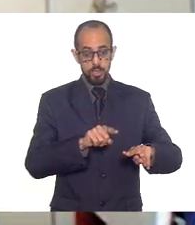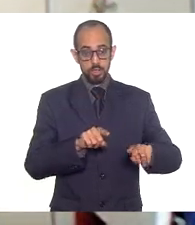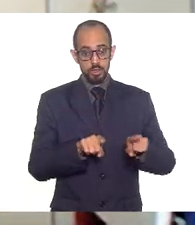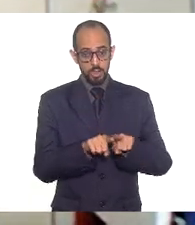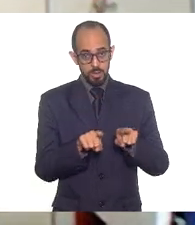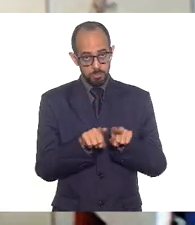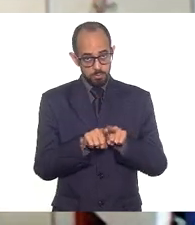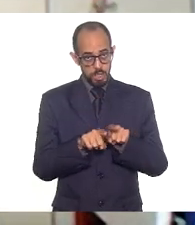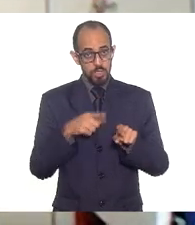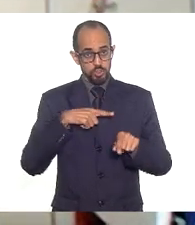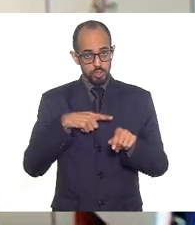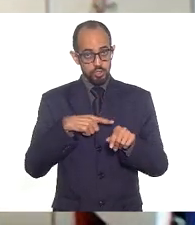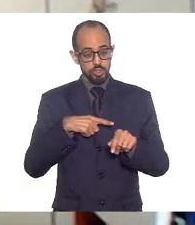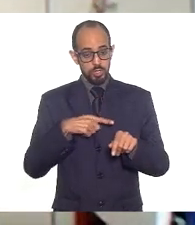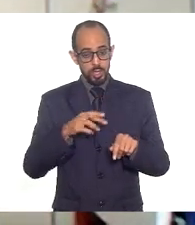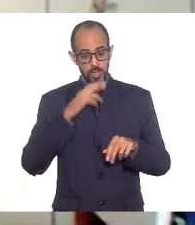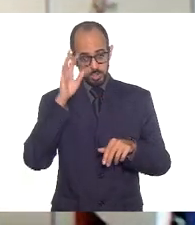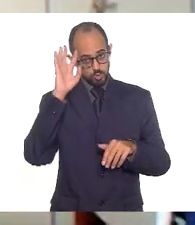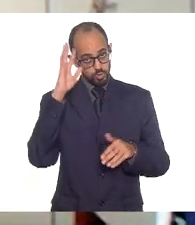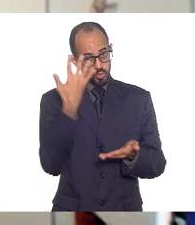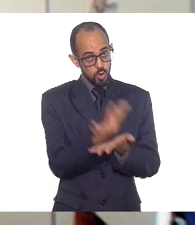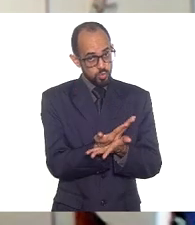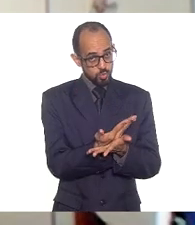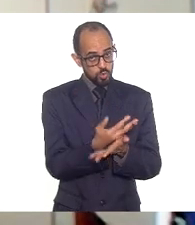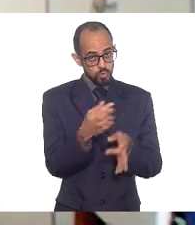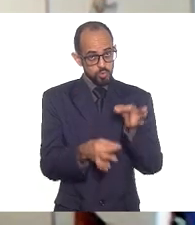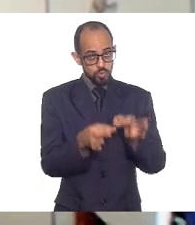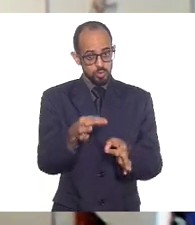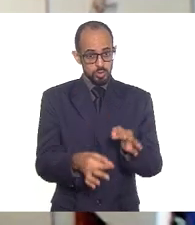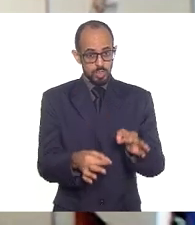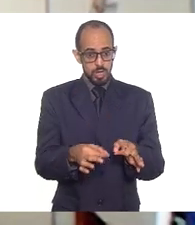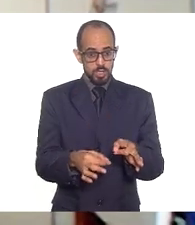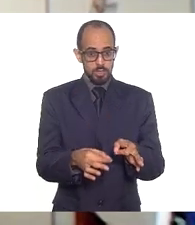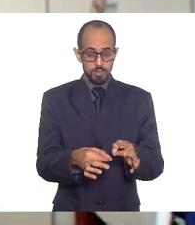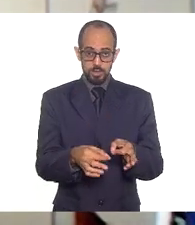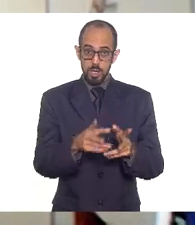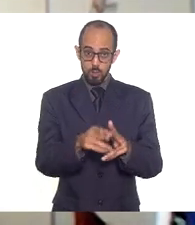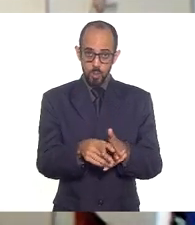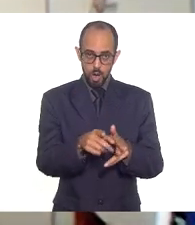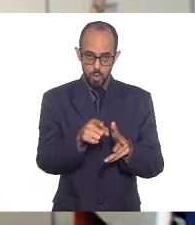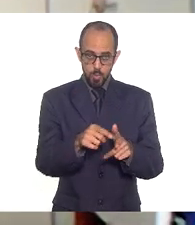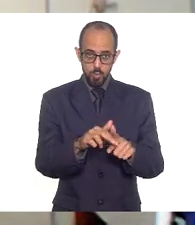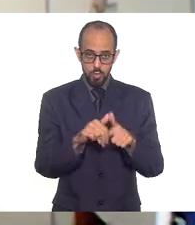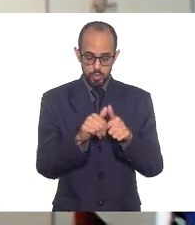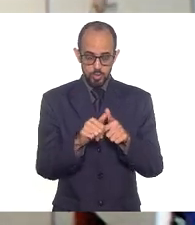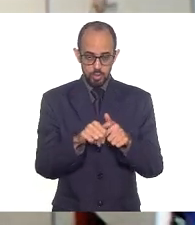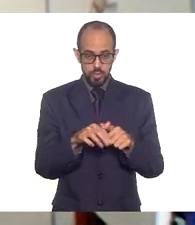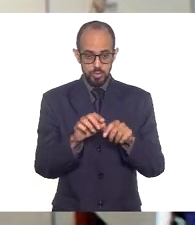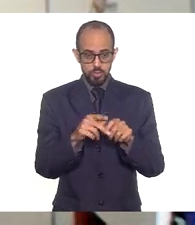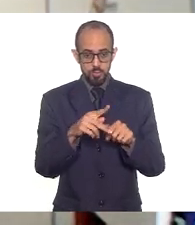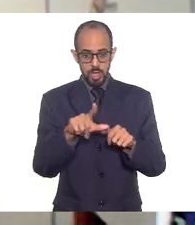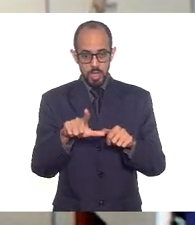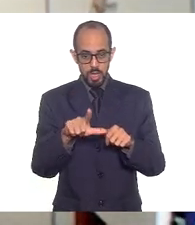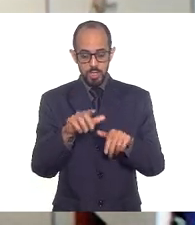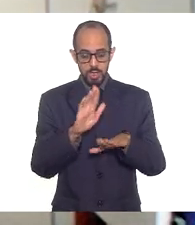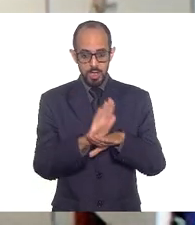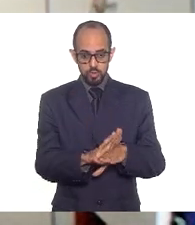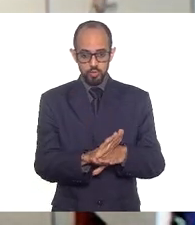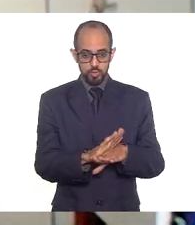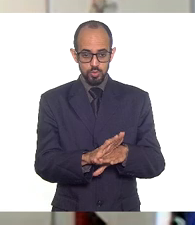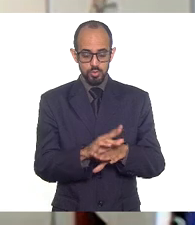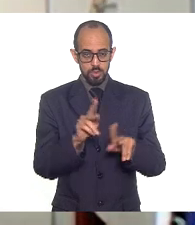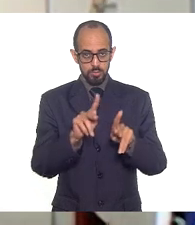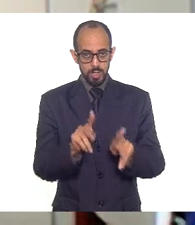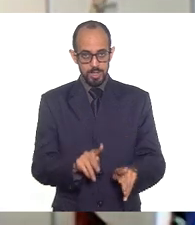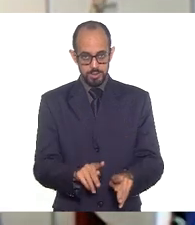uma série de medidas judiciais já que vão nesse sentido Então esse projeto ajuda a pacificar esse tema é um